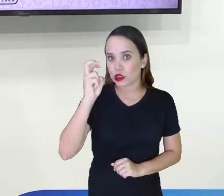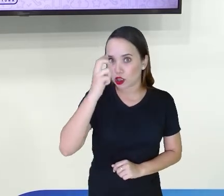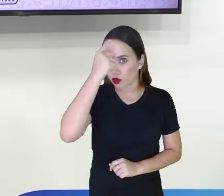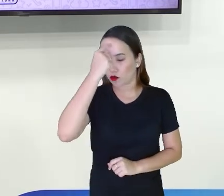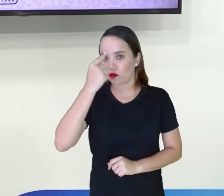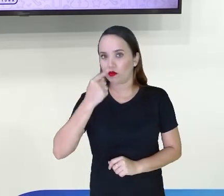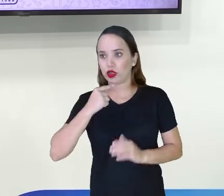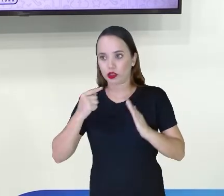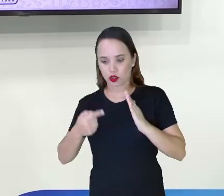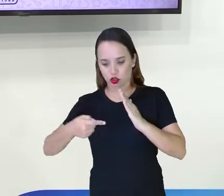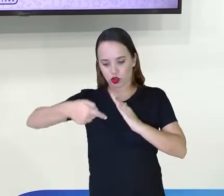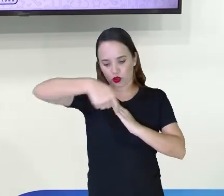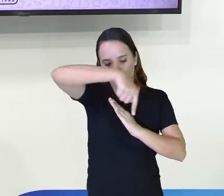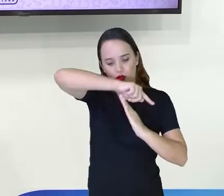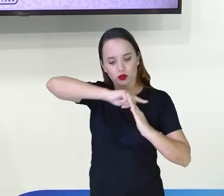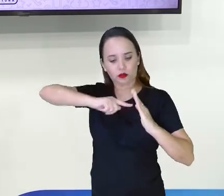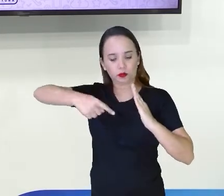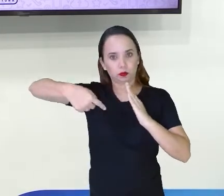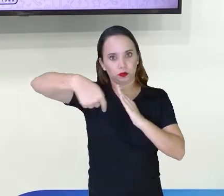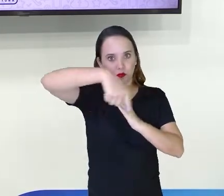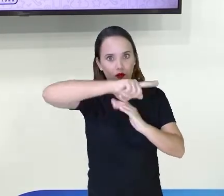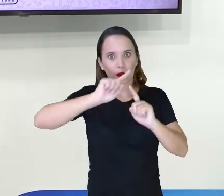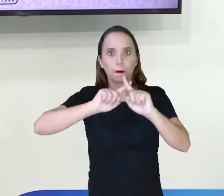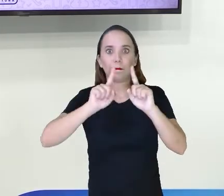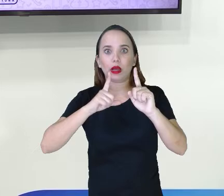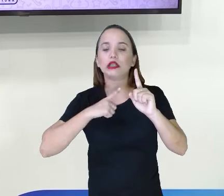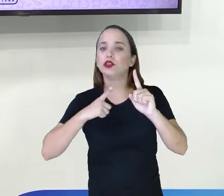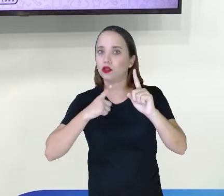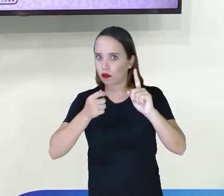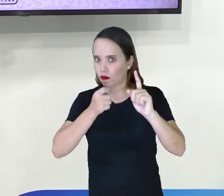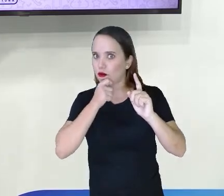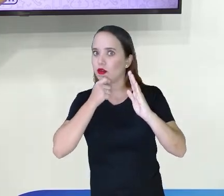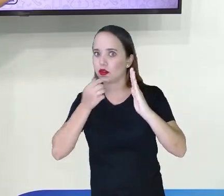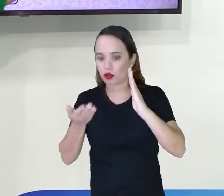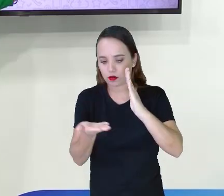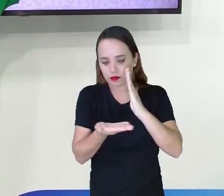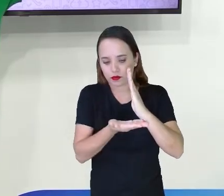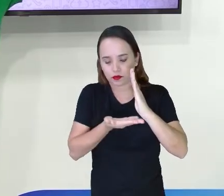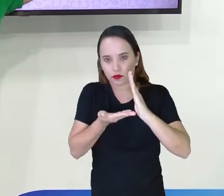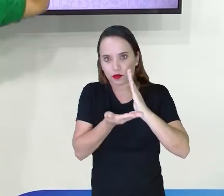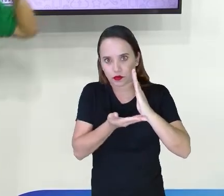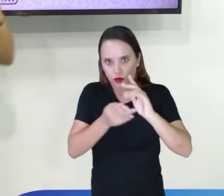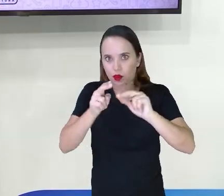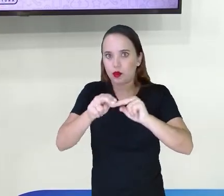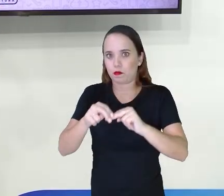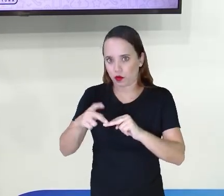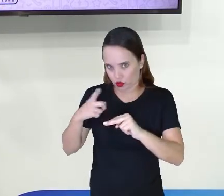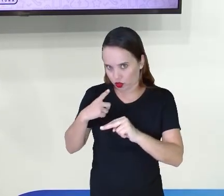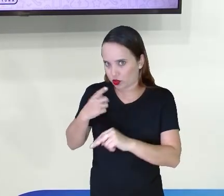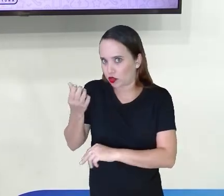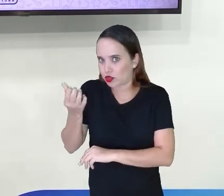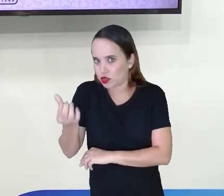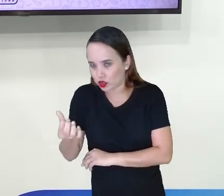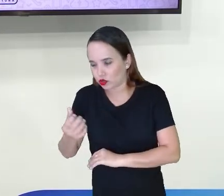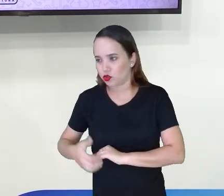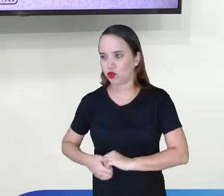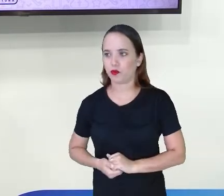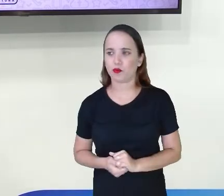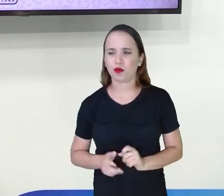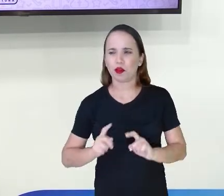faces laterais. Mas eu tenho a minha base, por isso que eu boto 6. E os meus